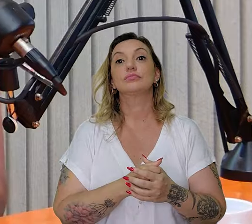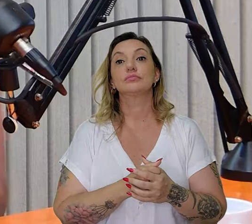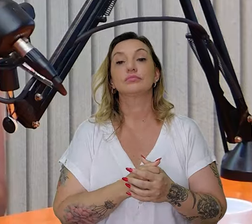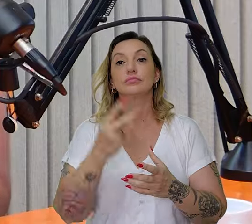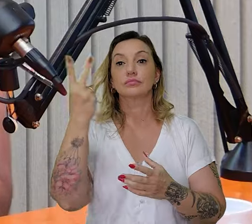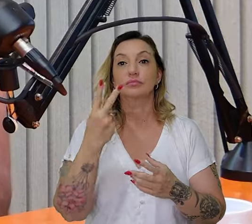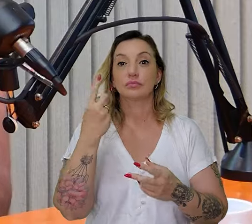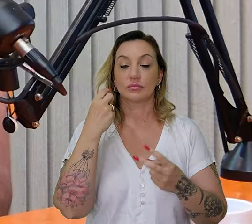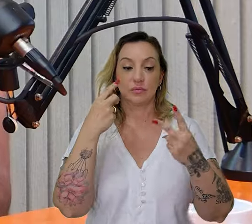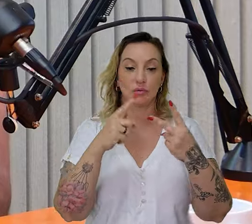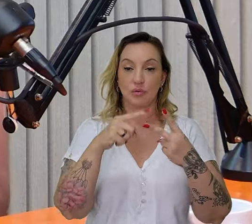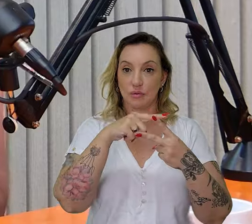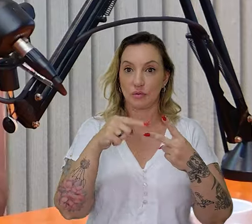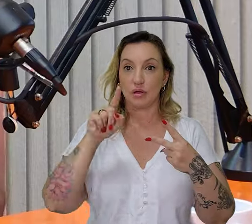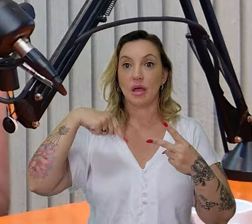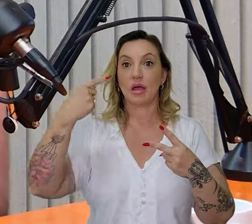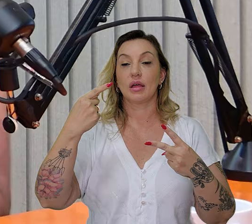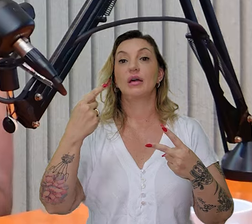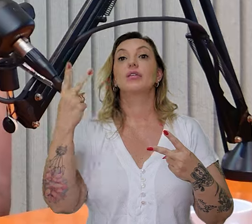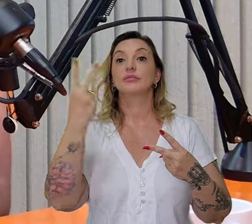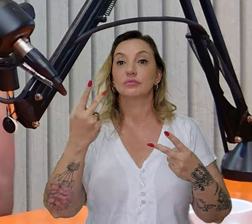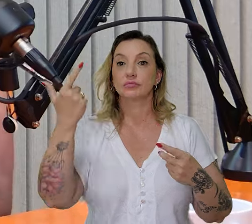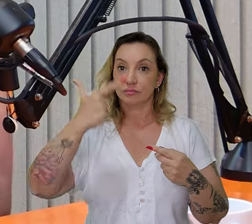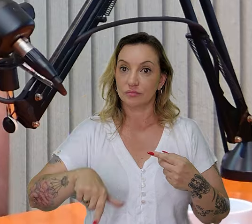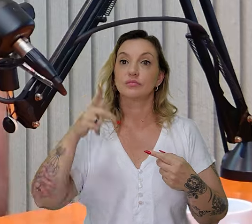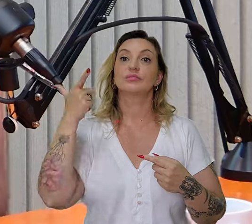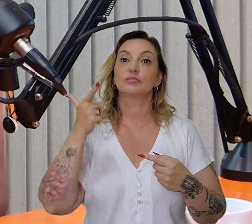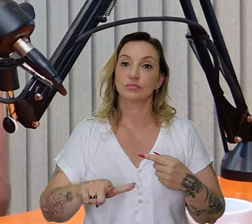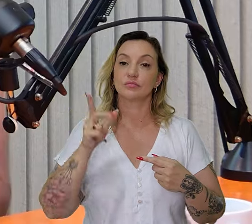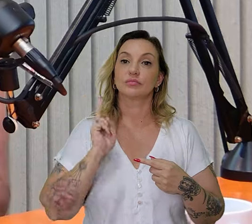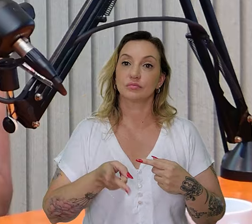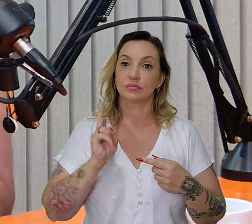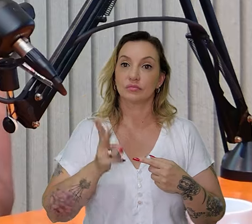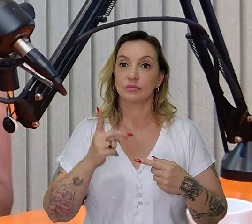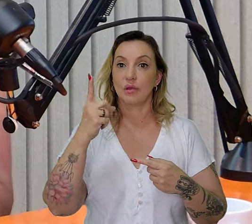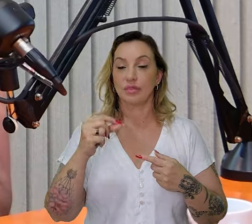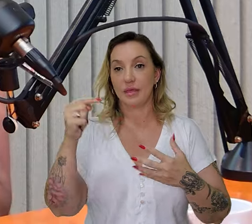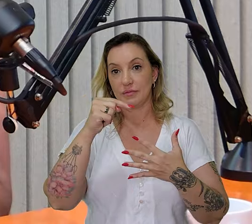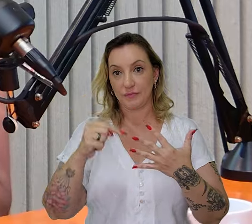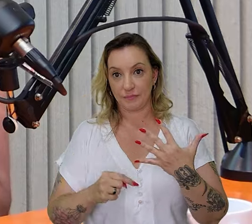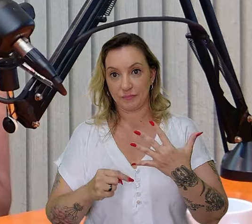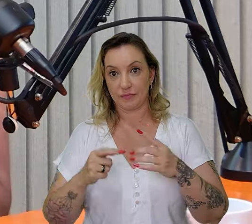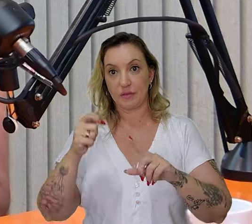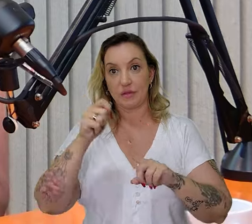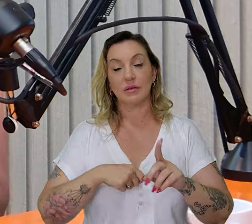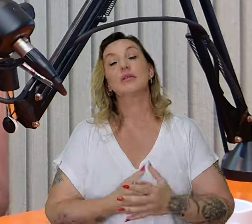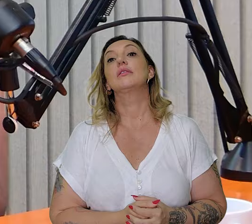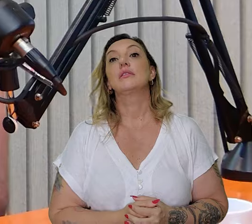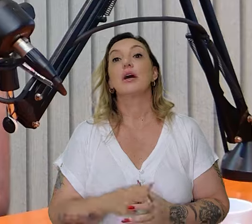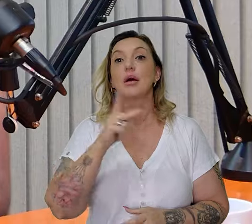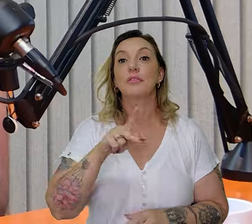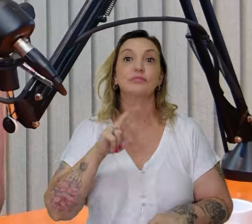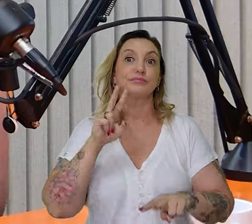outra segunda eu tinha aquelas duas matérias de novo então durante o semestre você fazia 10 matérias Uhum E aí o professor fica preso o tempo todo porque ele tem